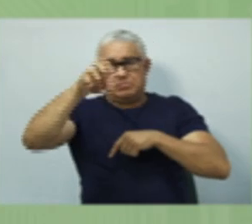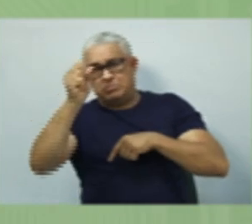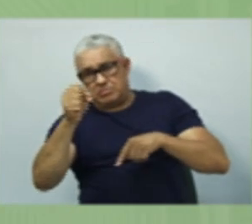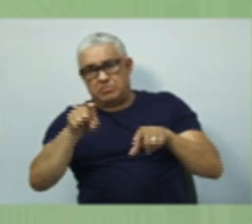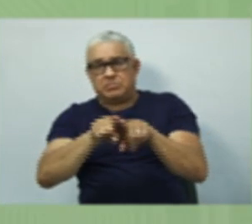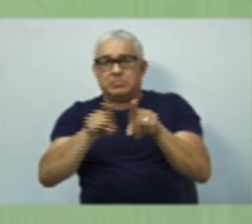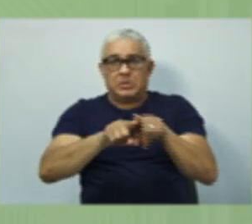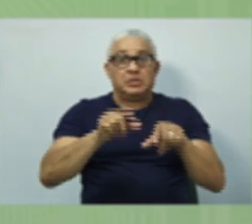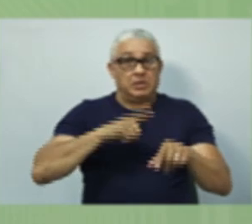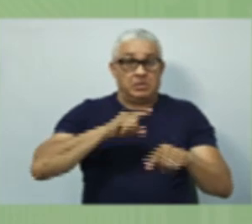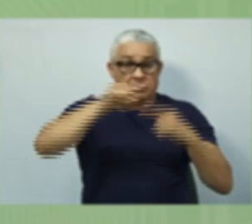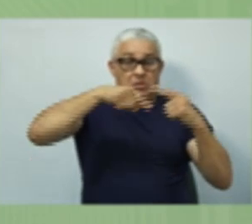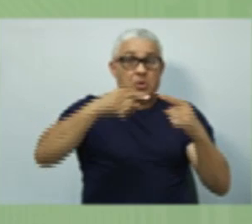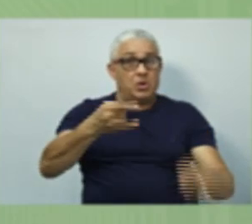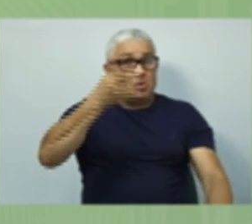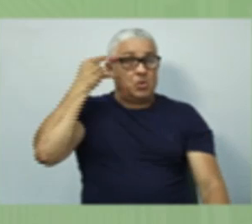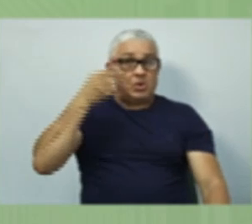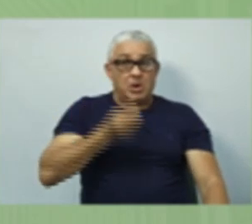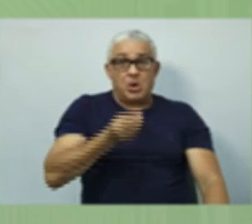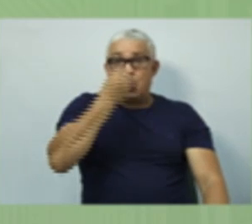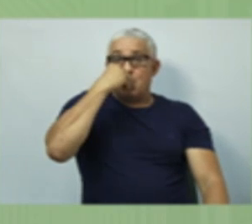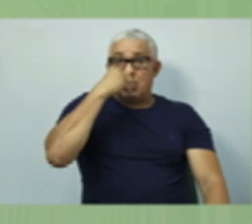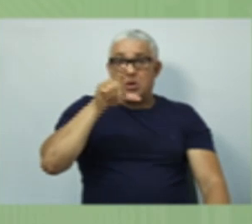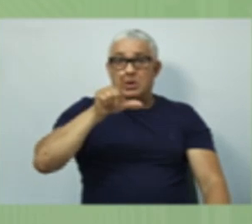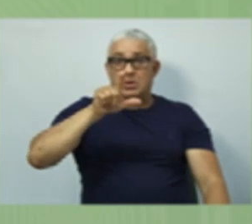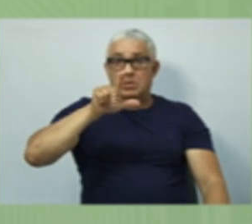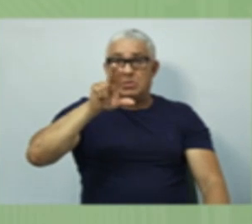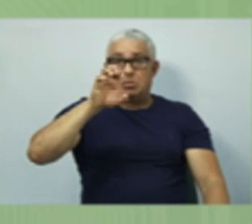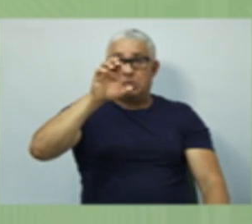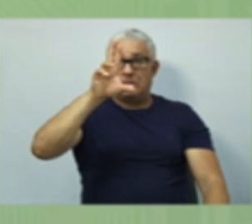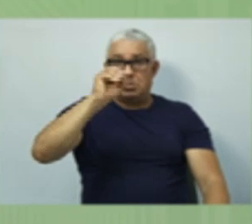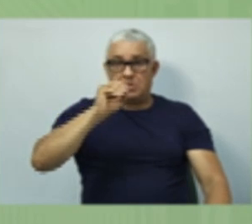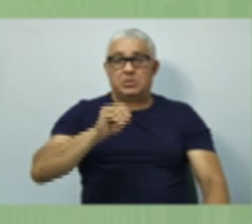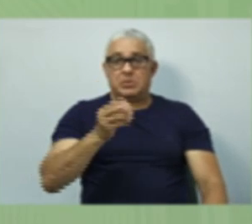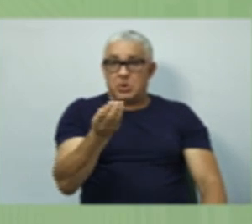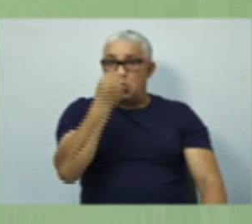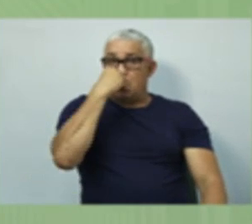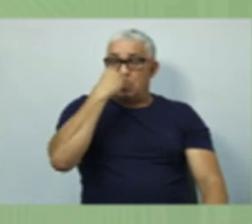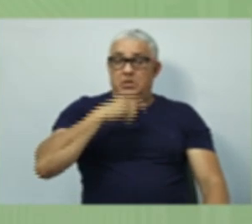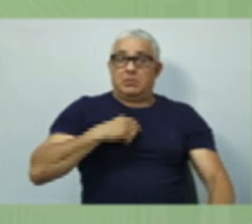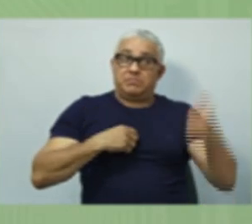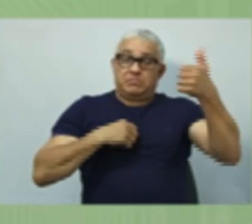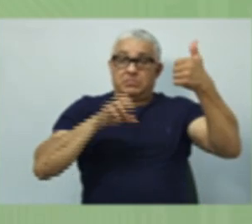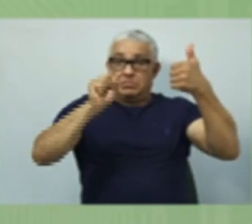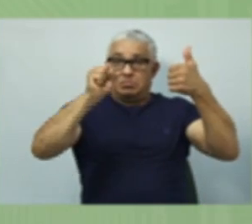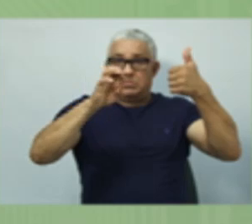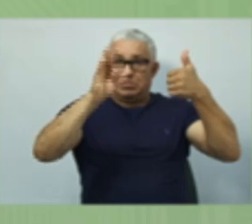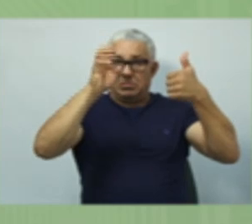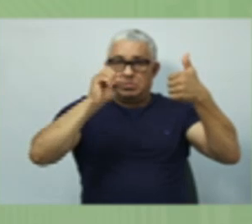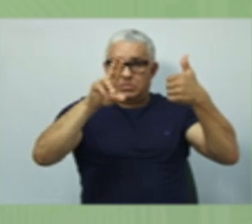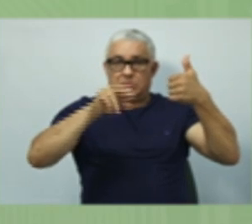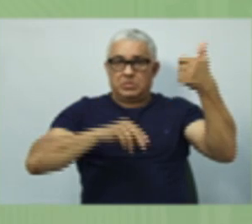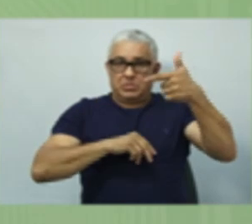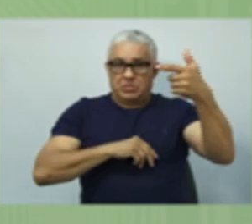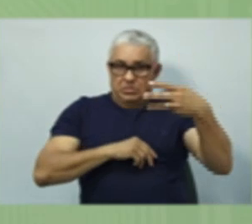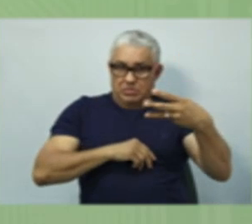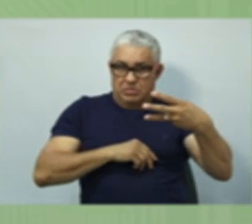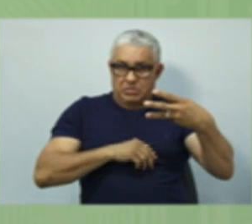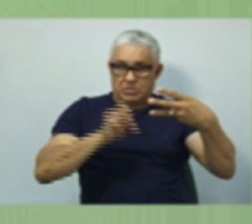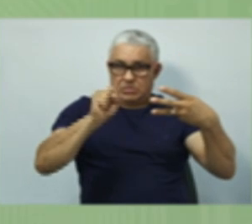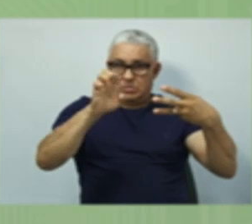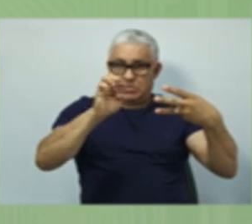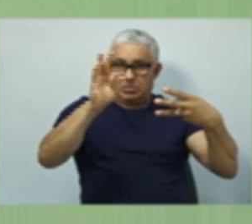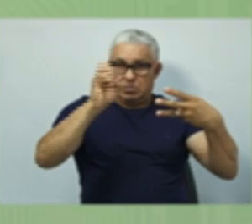objetivo lucro. Então, por isso, quando a gente falamos lá do primeiro setor, segundo setor e terceiro setor,